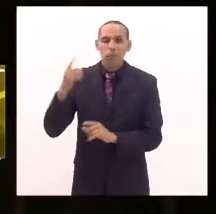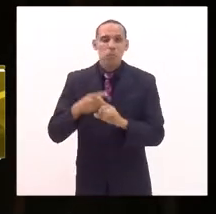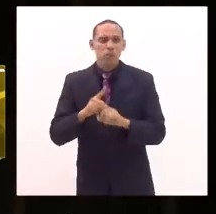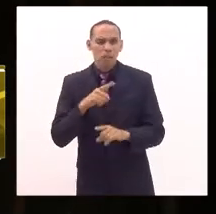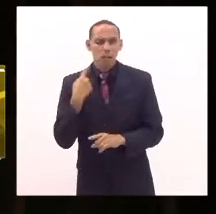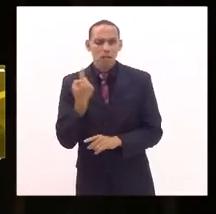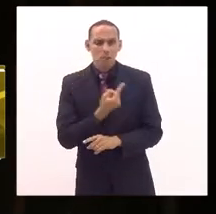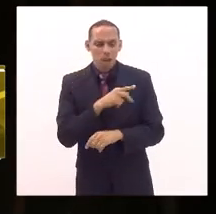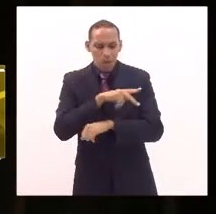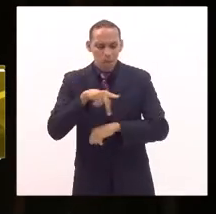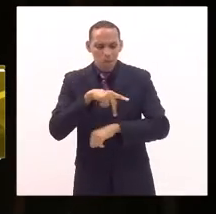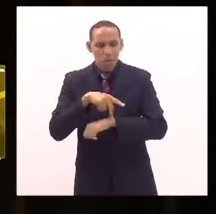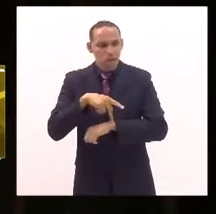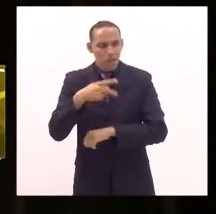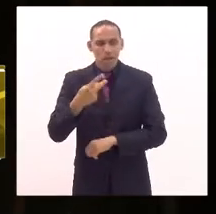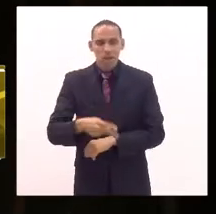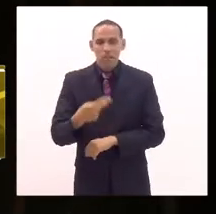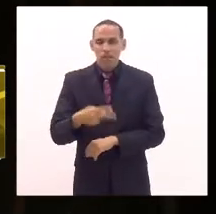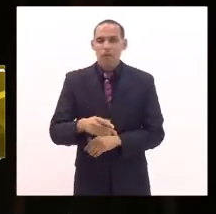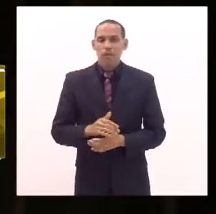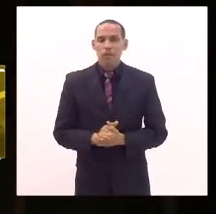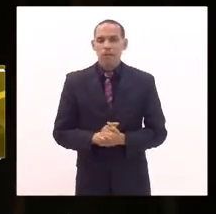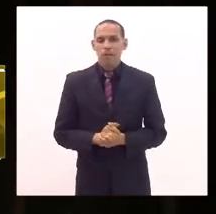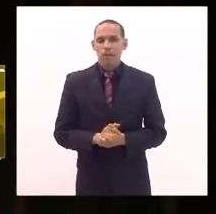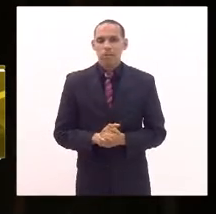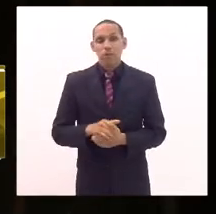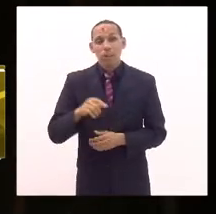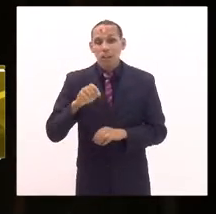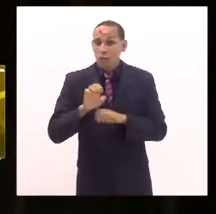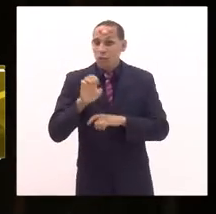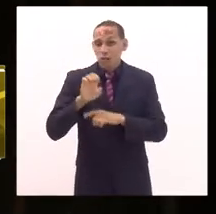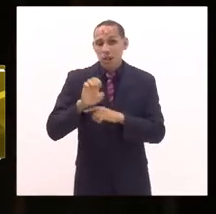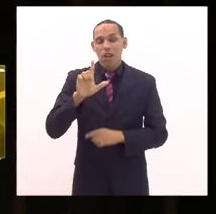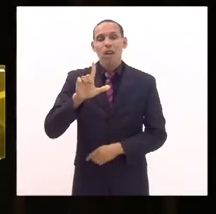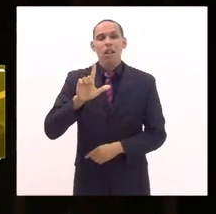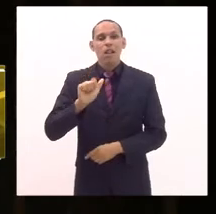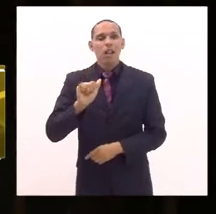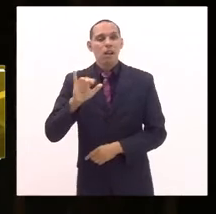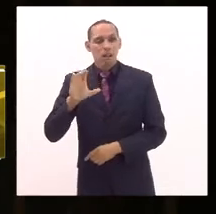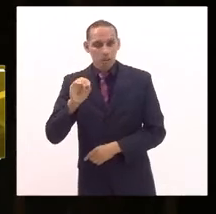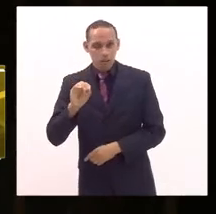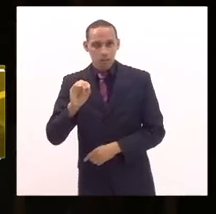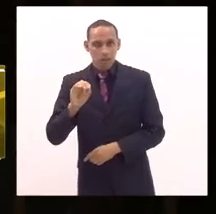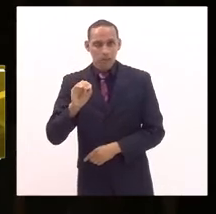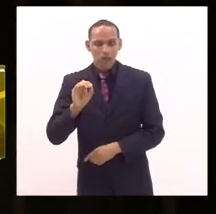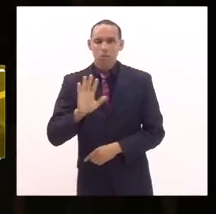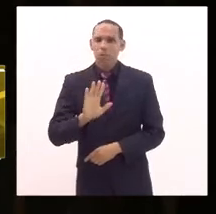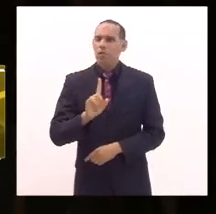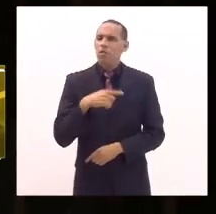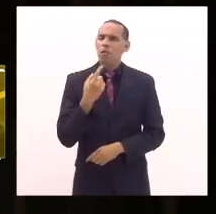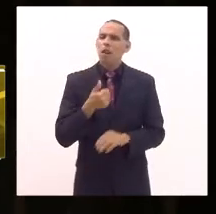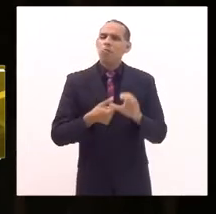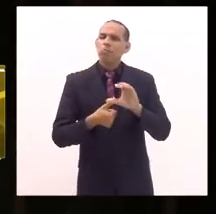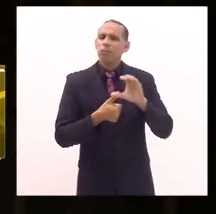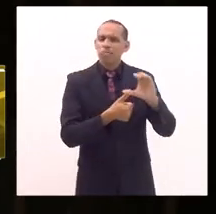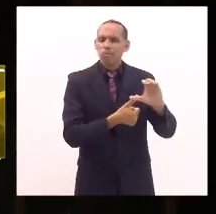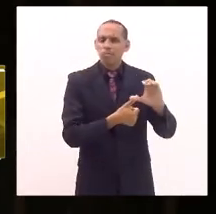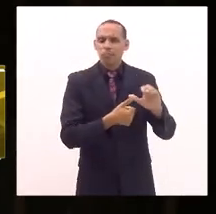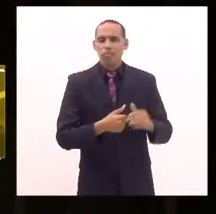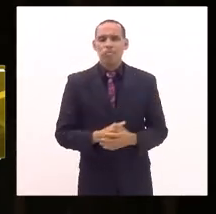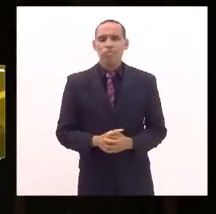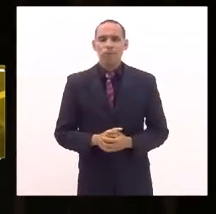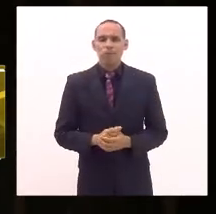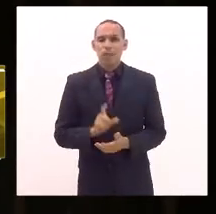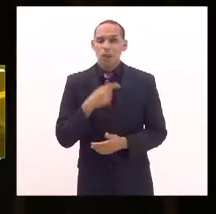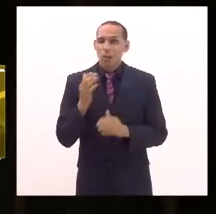uma pátria que, embora o Estado seja laico, nós somos cristãos e